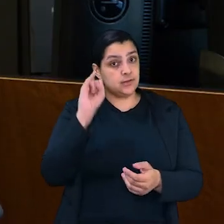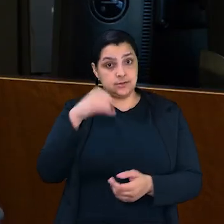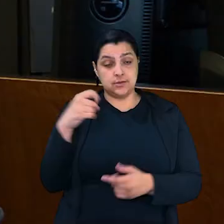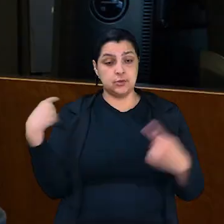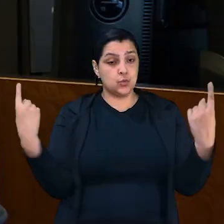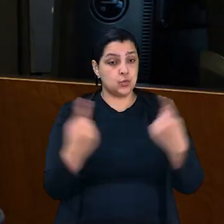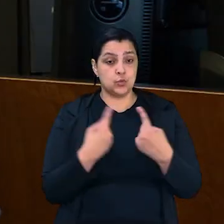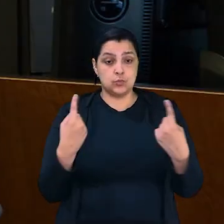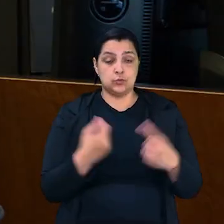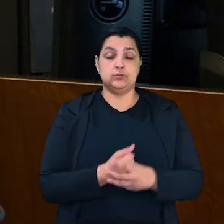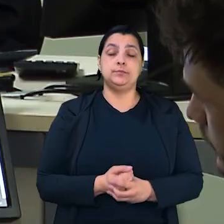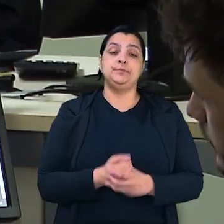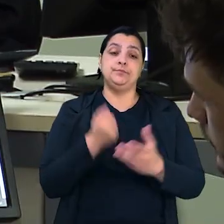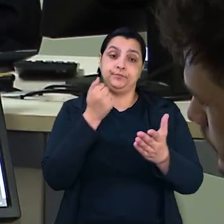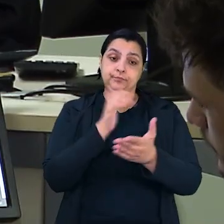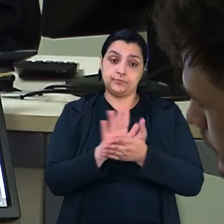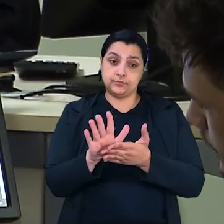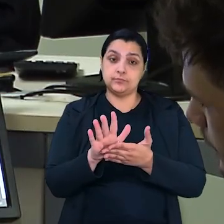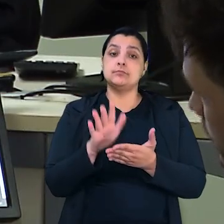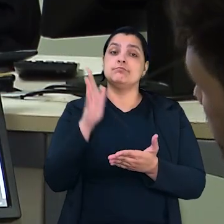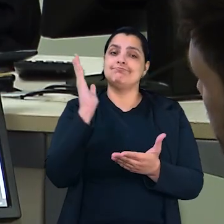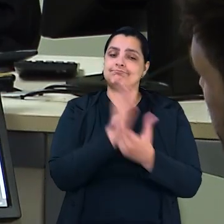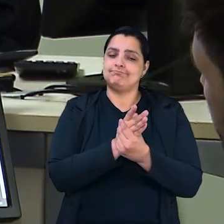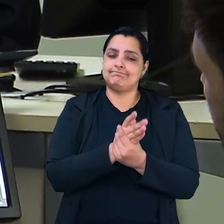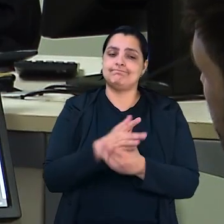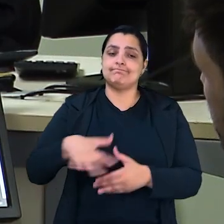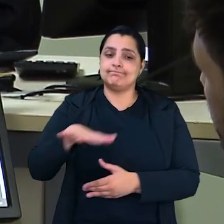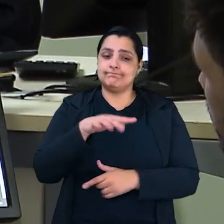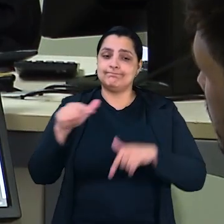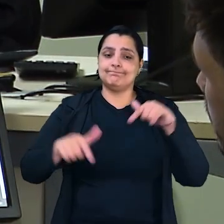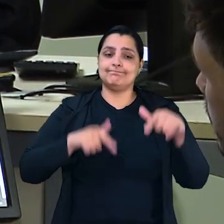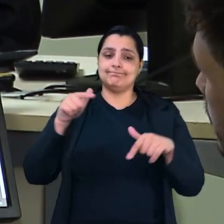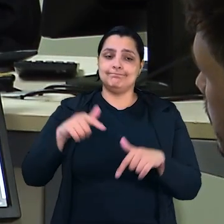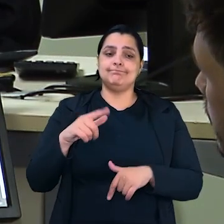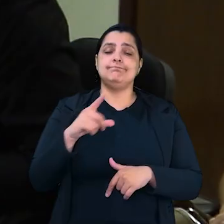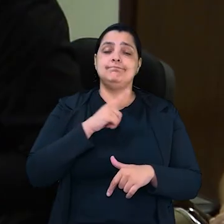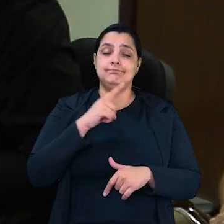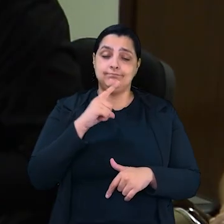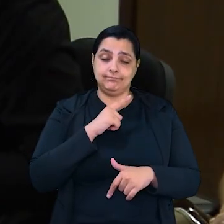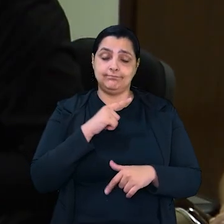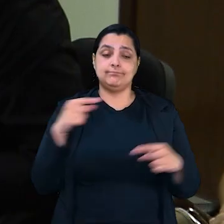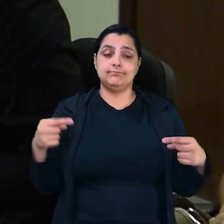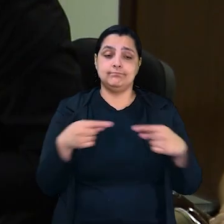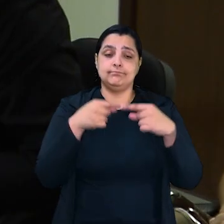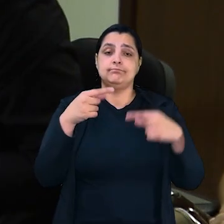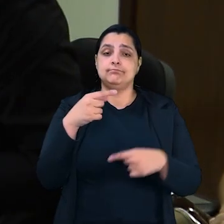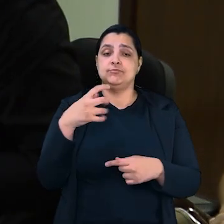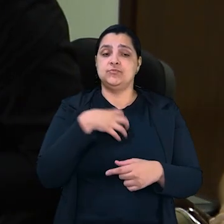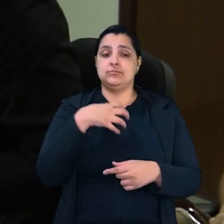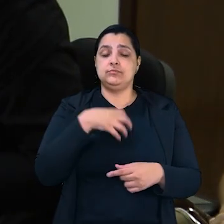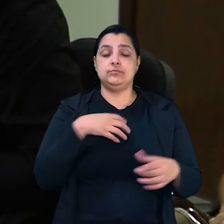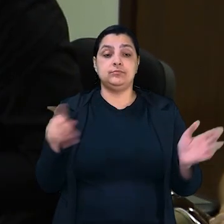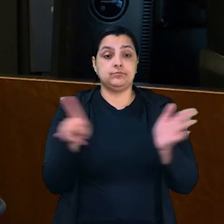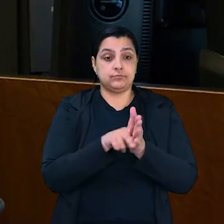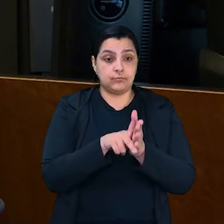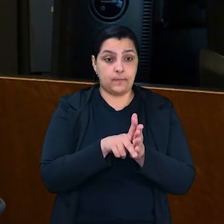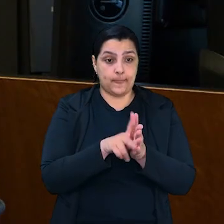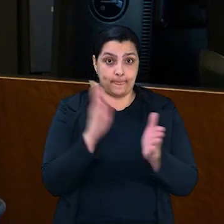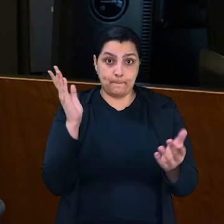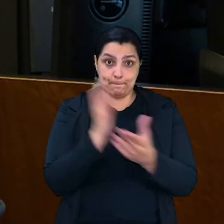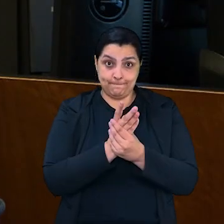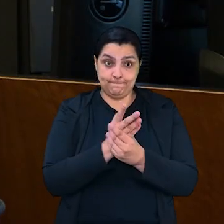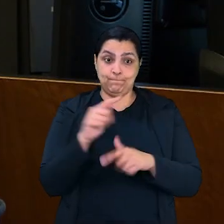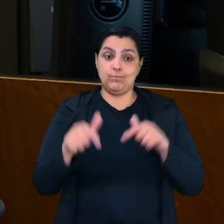uma despesa para todo mundo. As custas processuais no âmbito trabalhista têm características próprias.